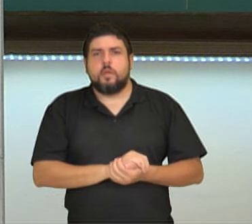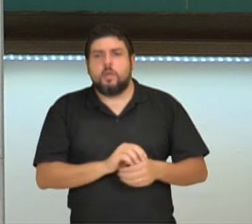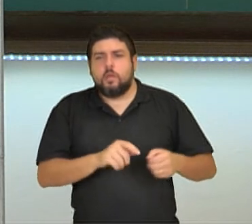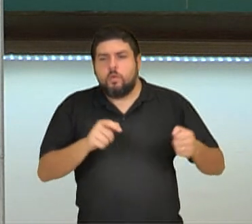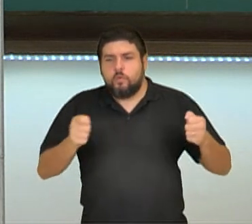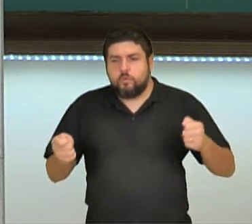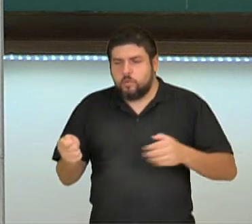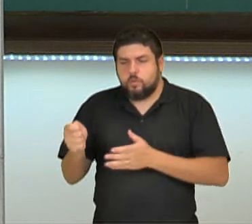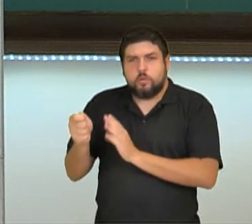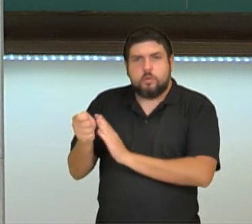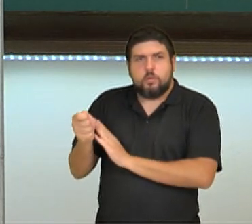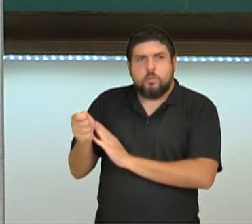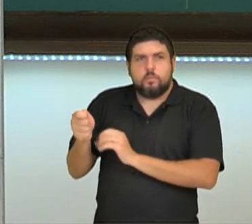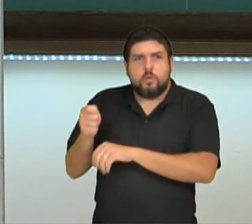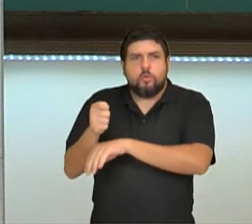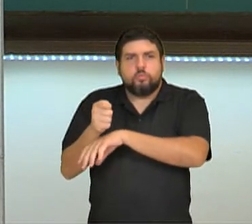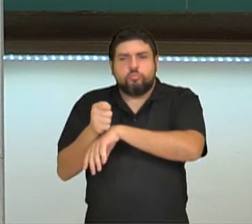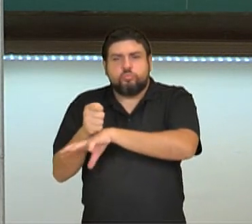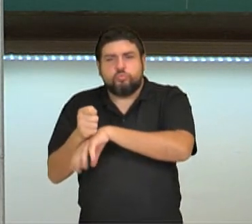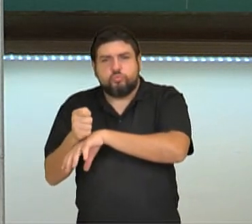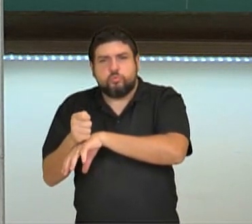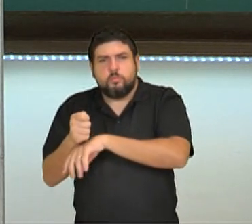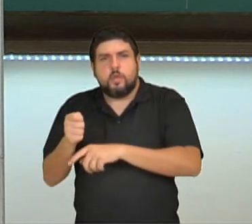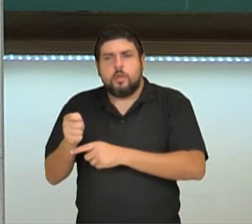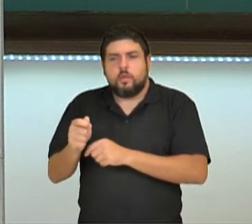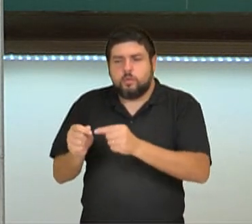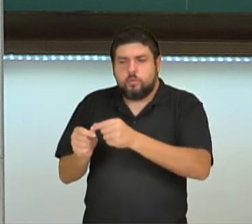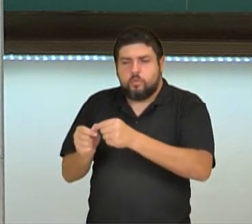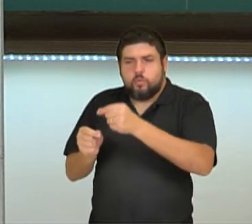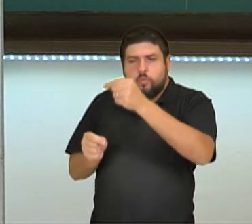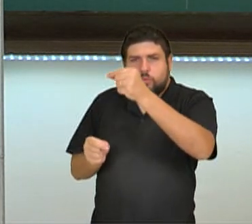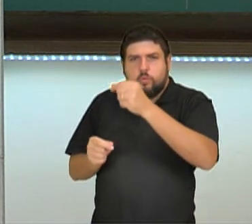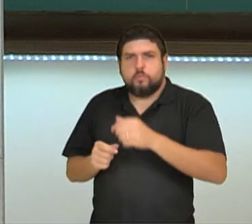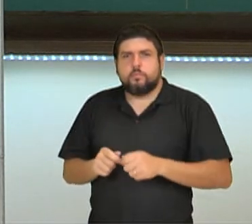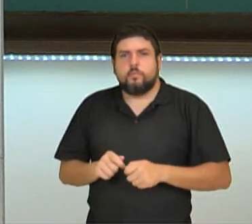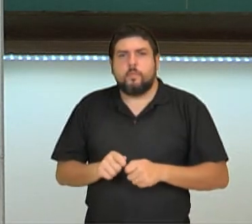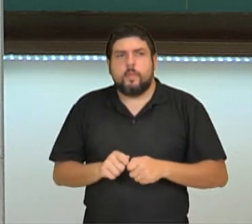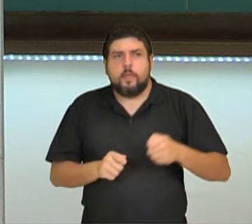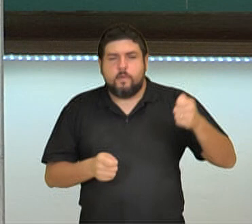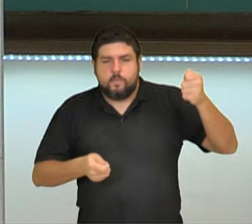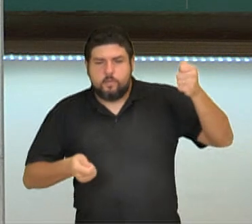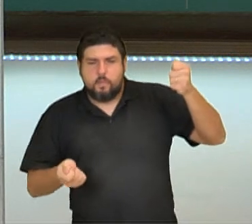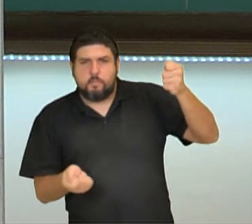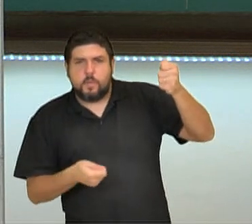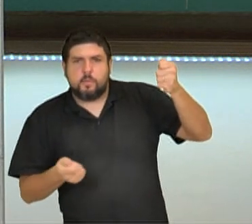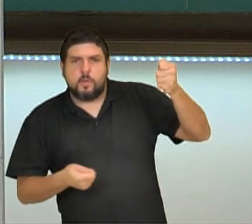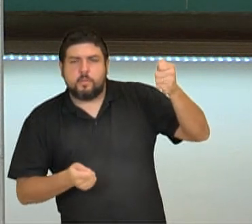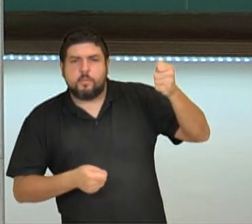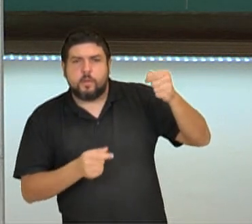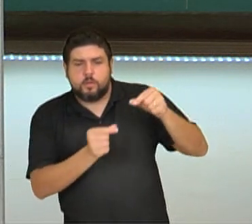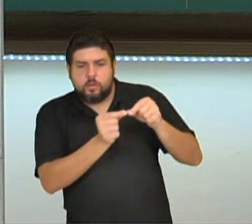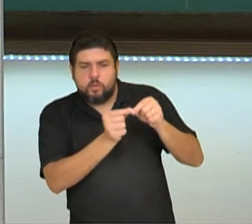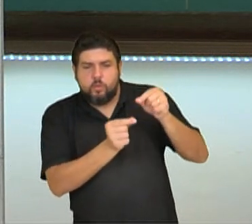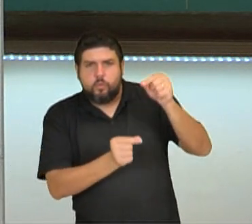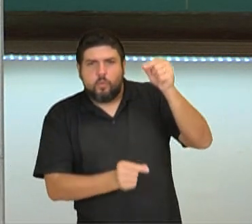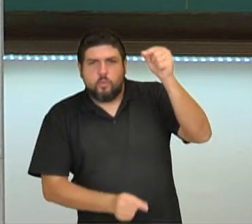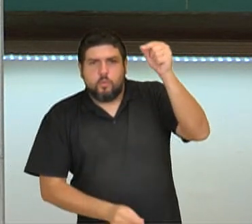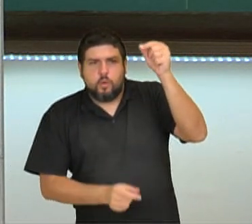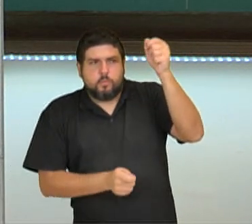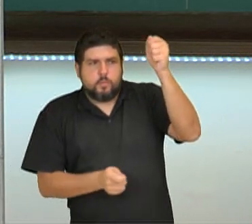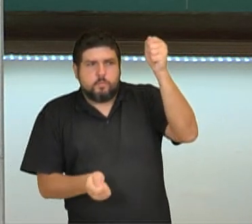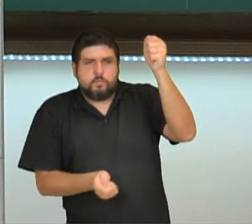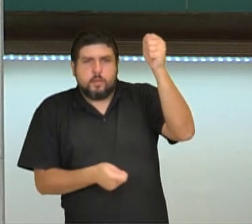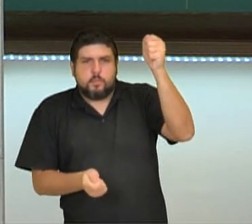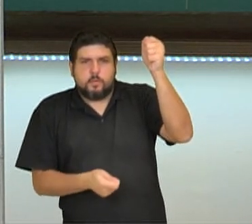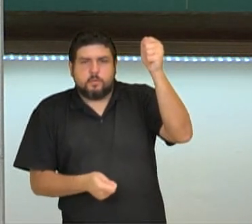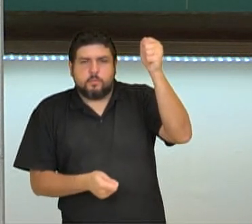a baqueta. Eu faço o movimento de bater com a baqueta na corda, tá? Nesse